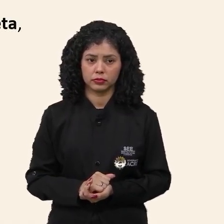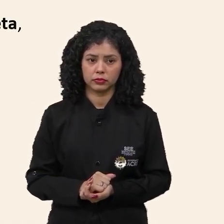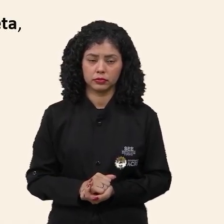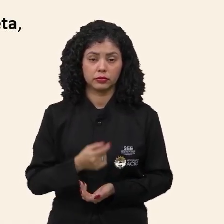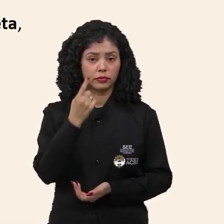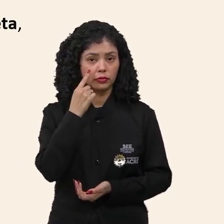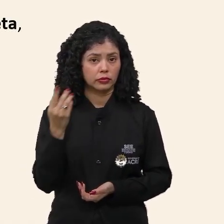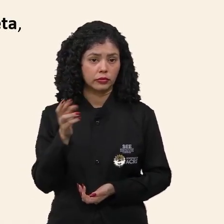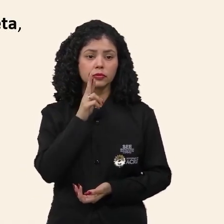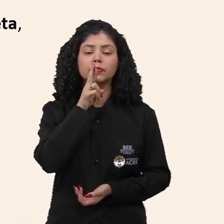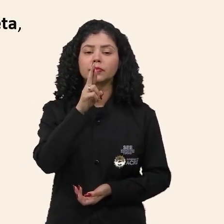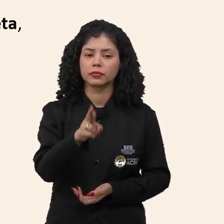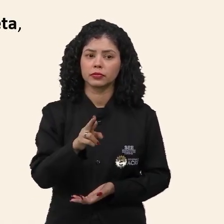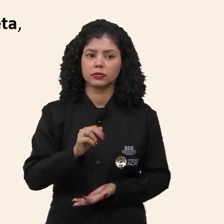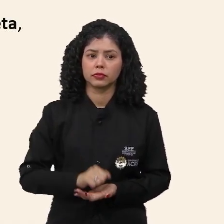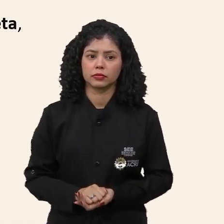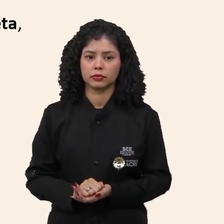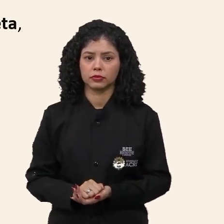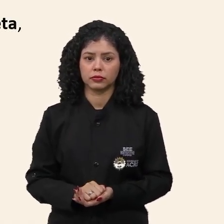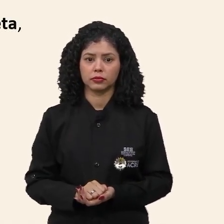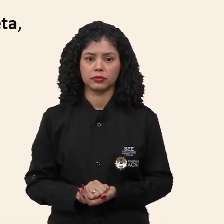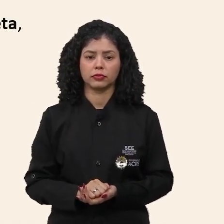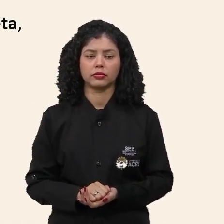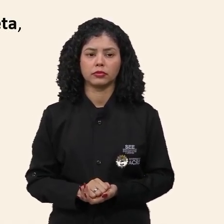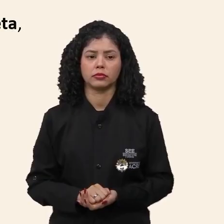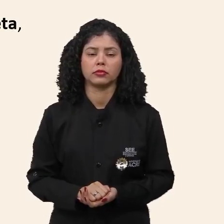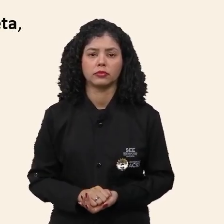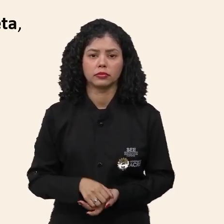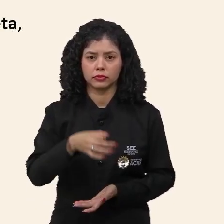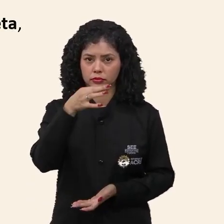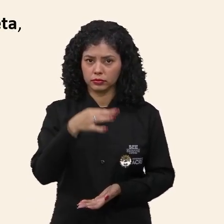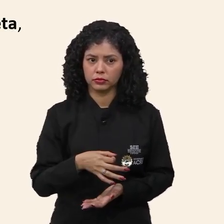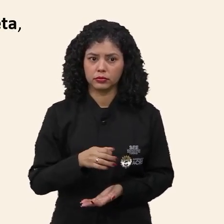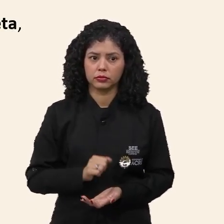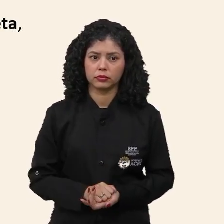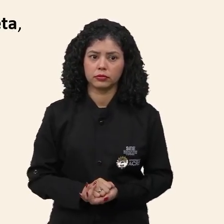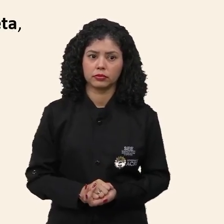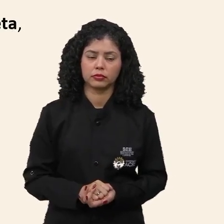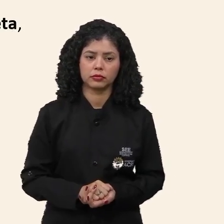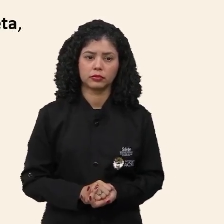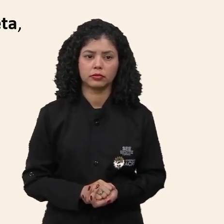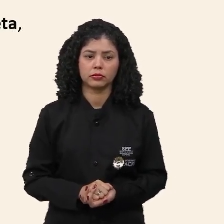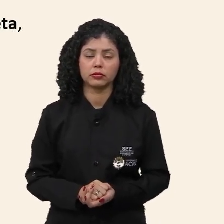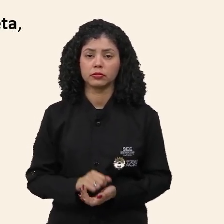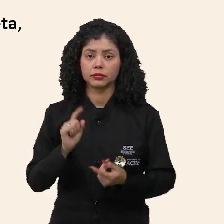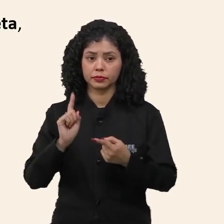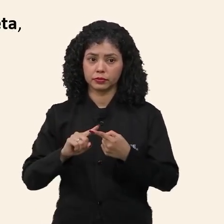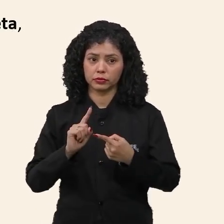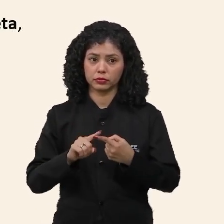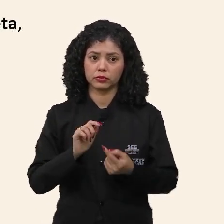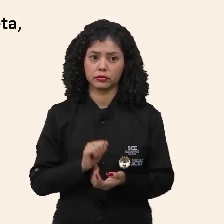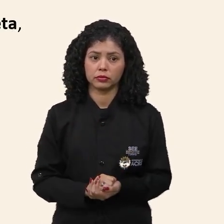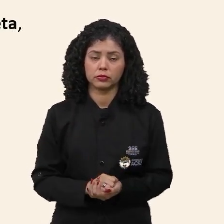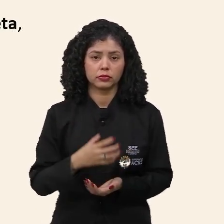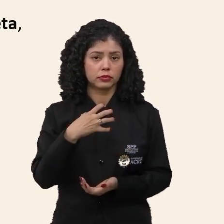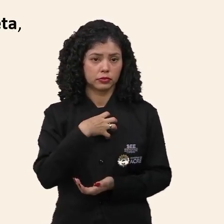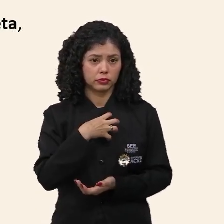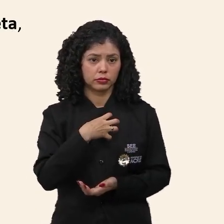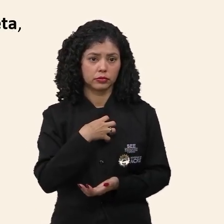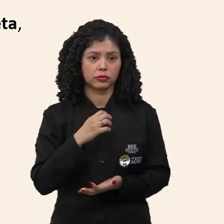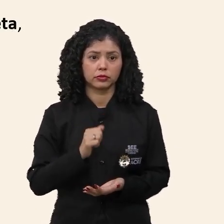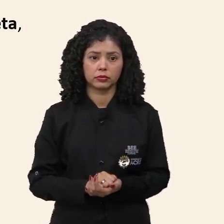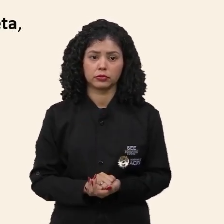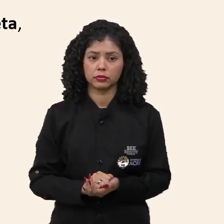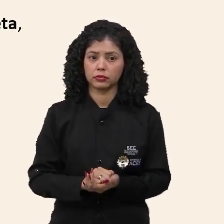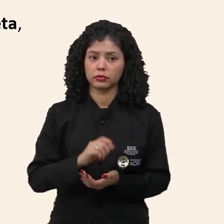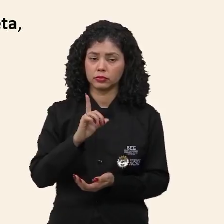Olha aí, o nosso gabarito corretinho. Inicialmente, lá na questão 1, faz sentido que a